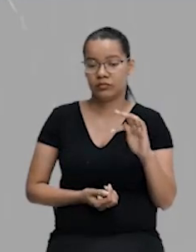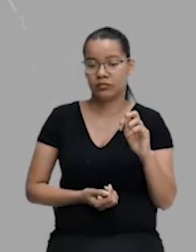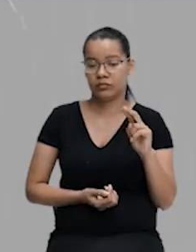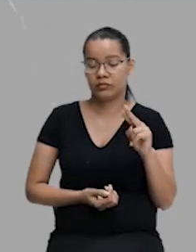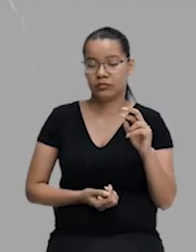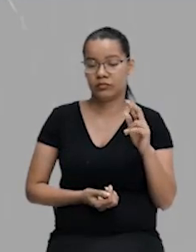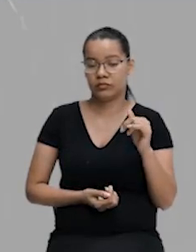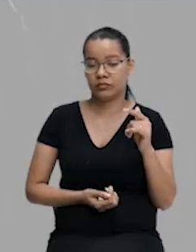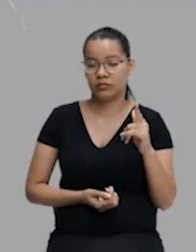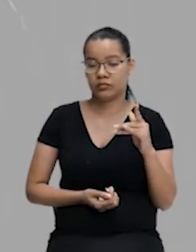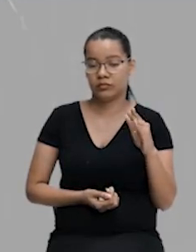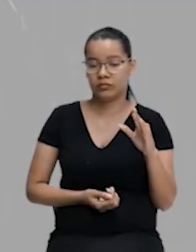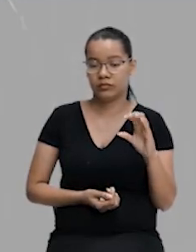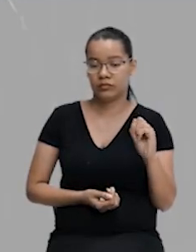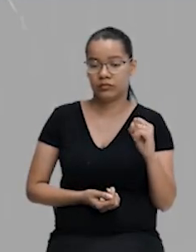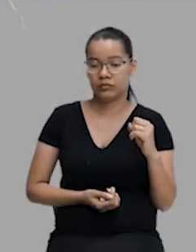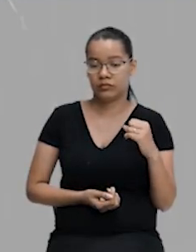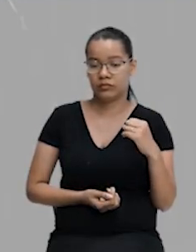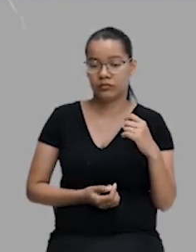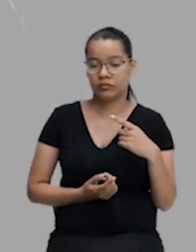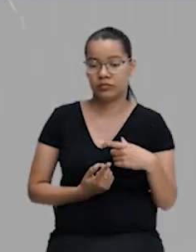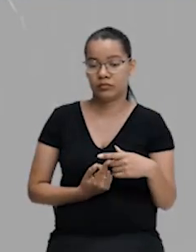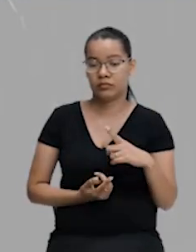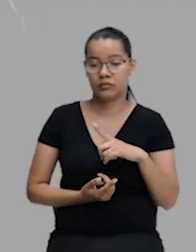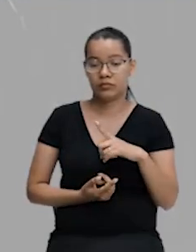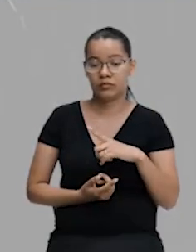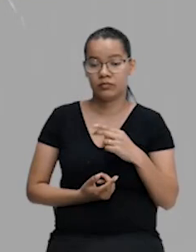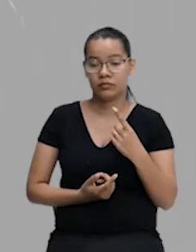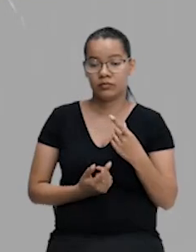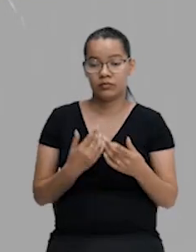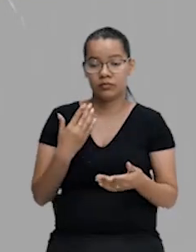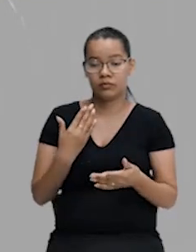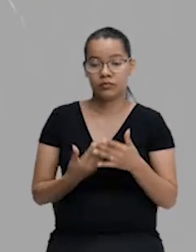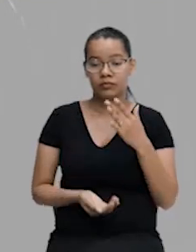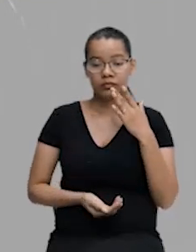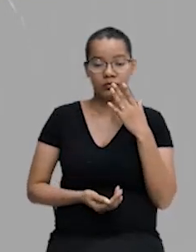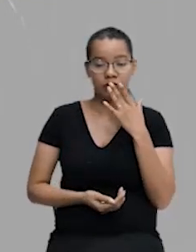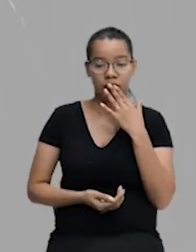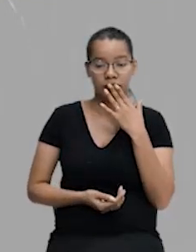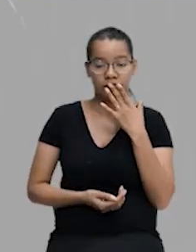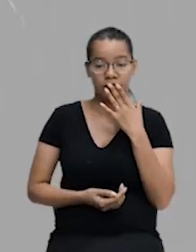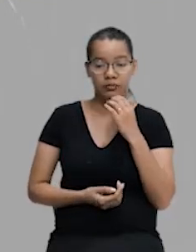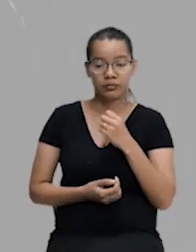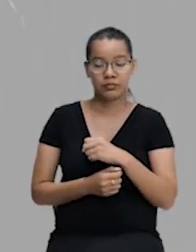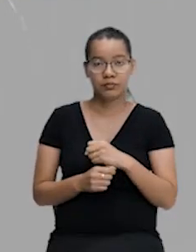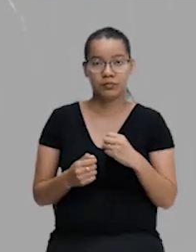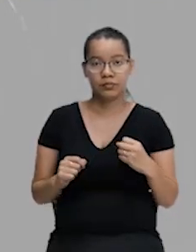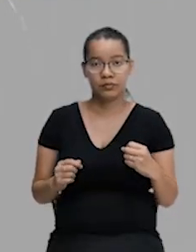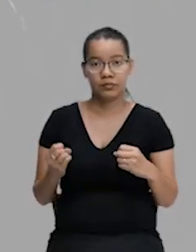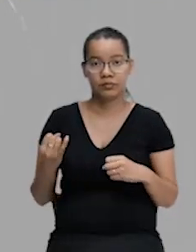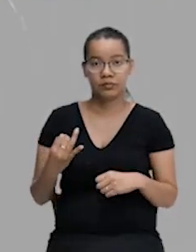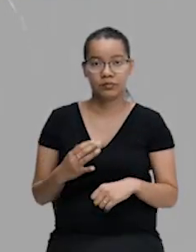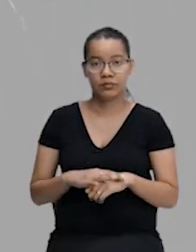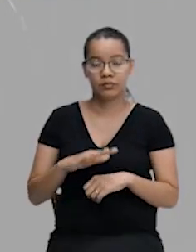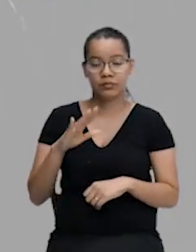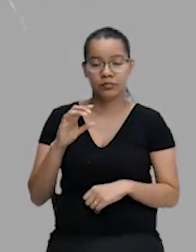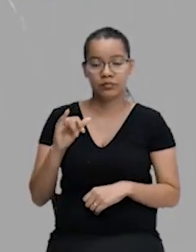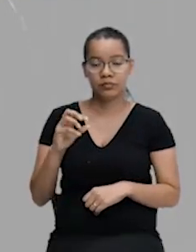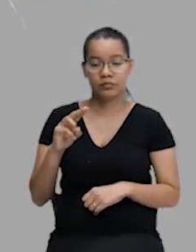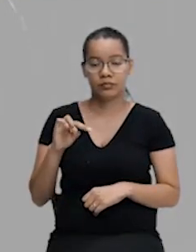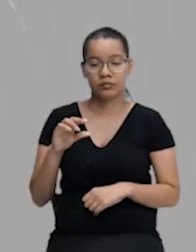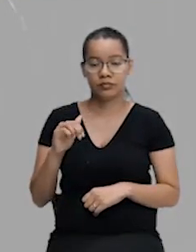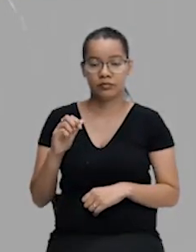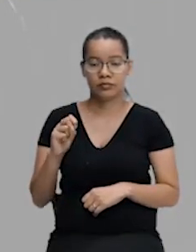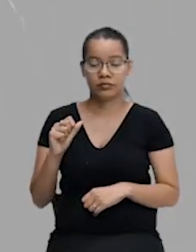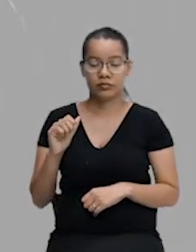apresenta mais insaturações, porque houve uma perda na coloração maior. E quanto mais insaturado,